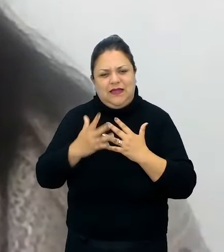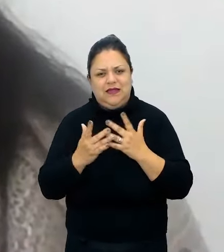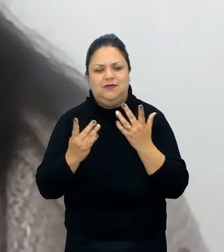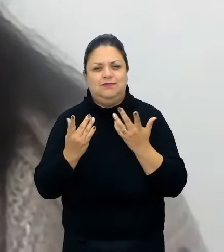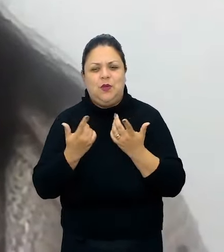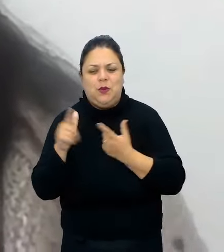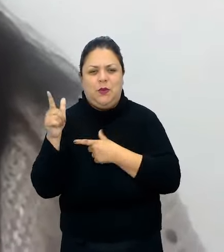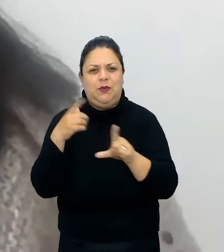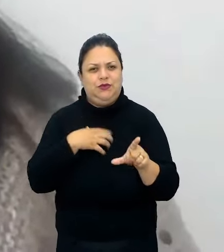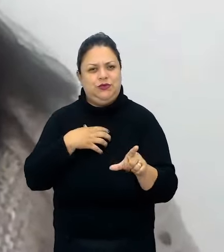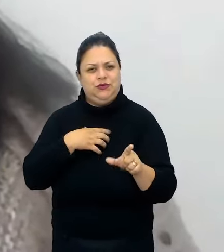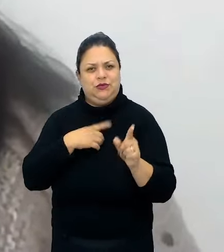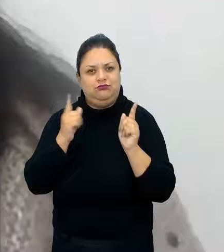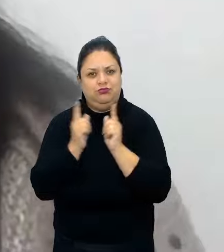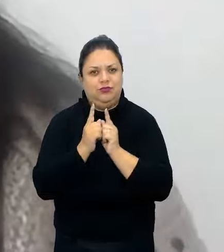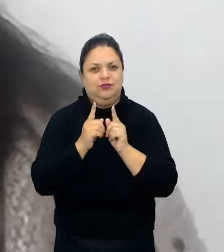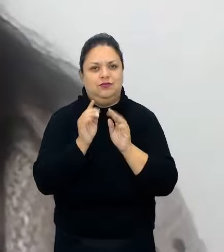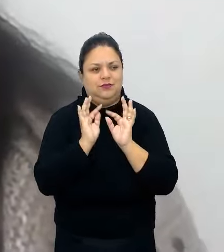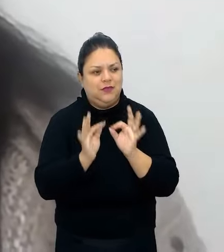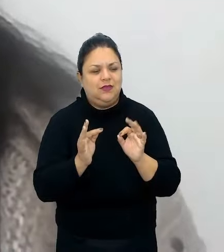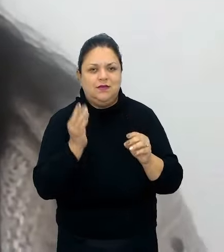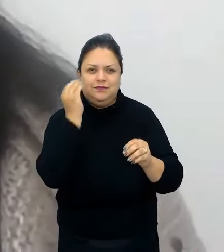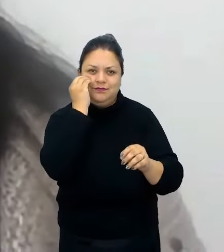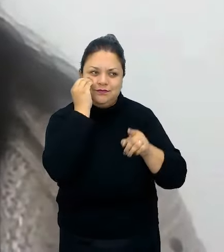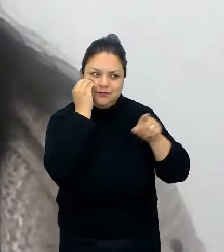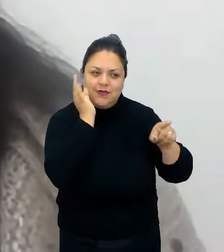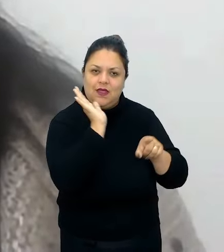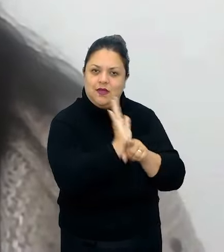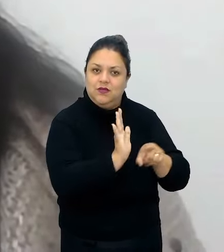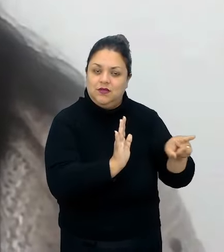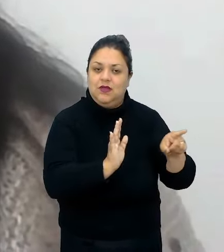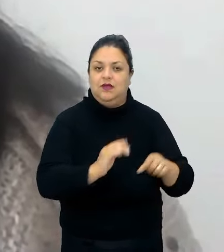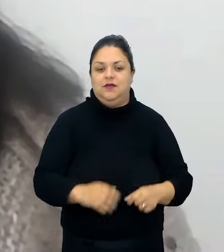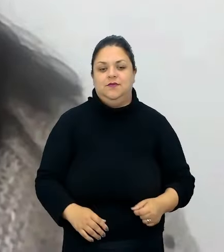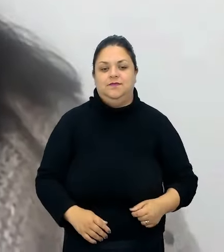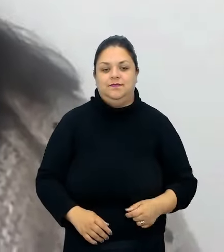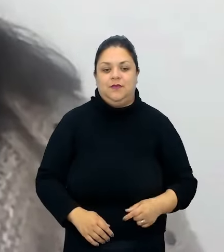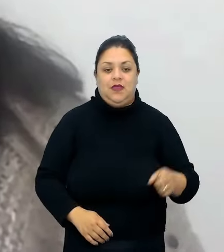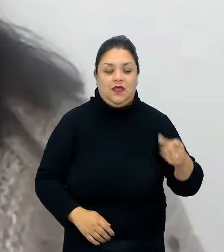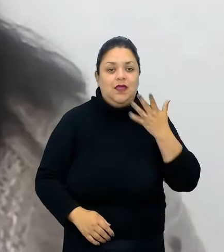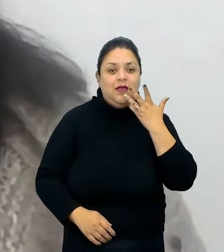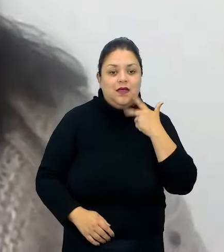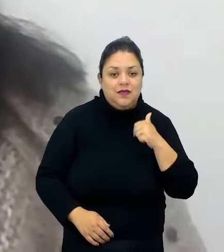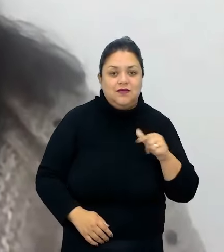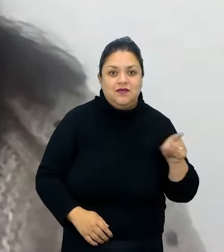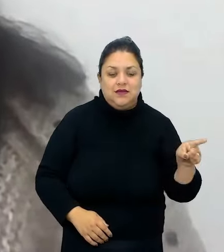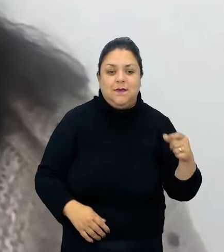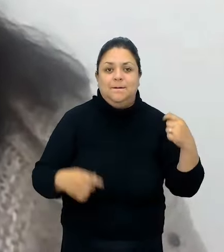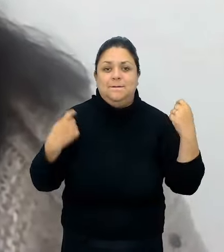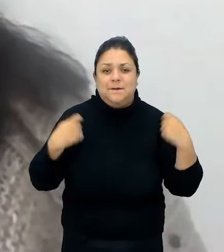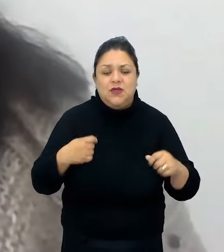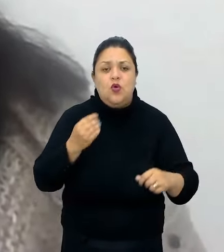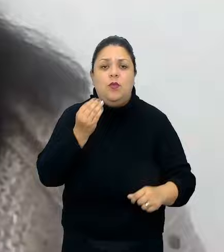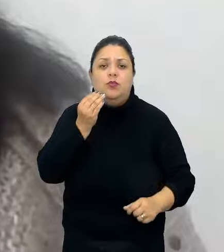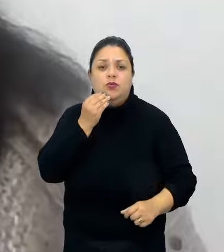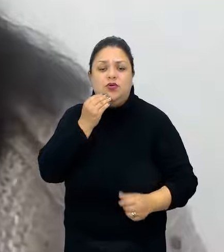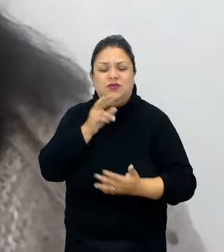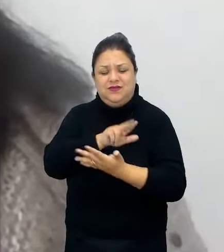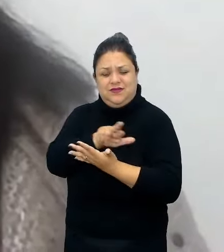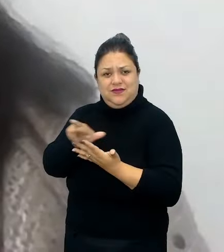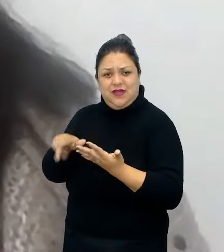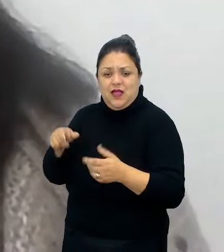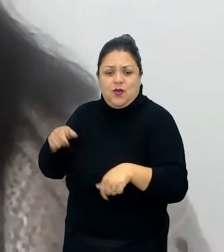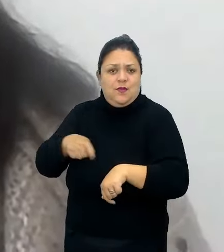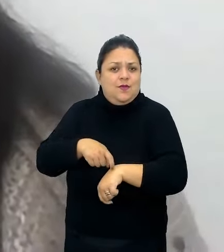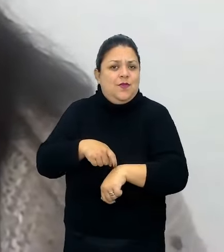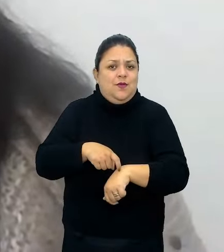que é importante a gente poder ver, né? Quanto que essa pessoa precisa ter essas oportunidades nesse momento,